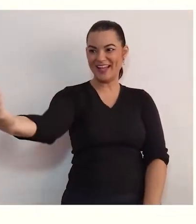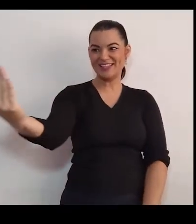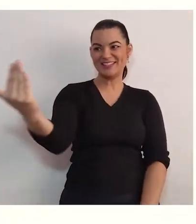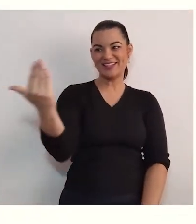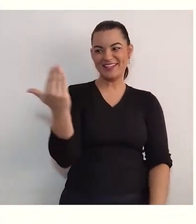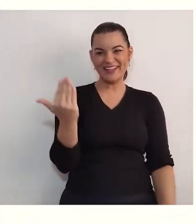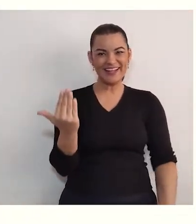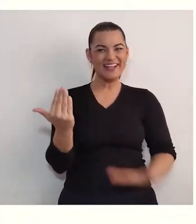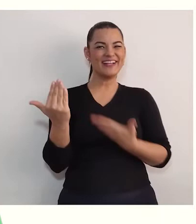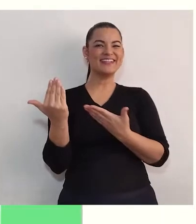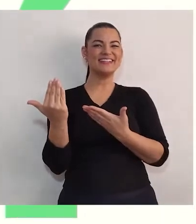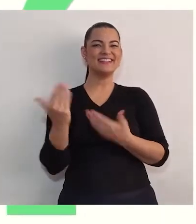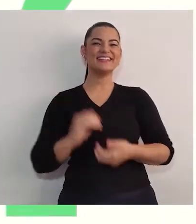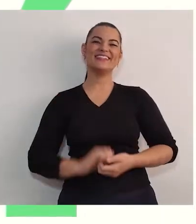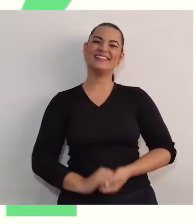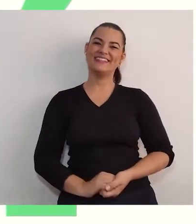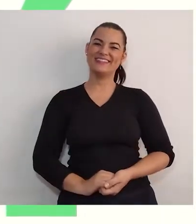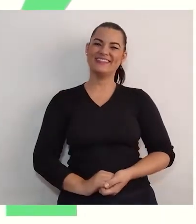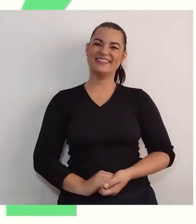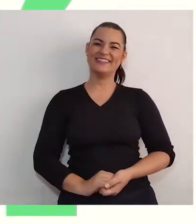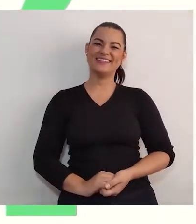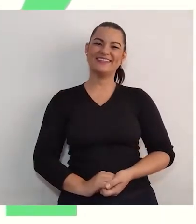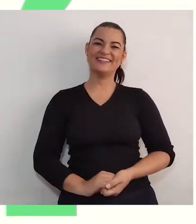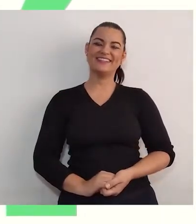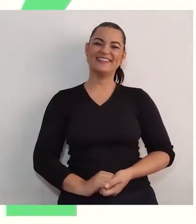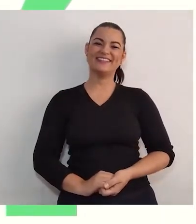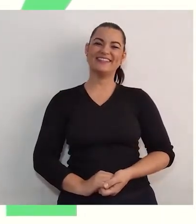Vem uma história aí.